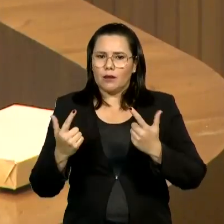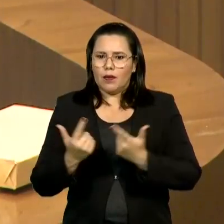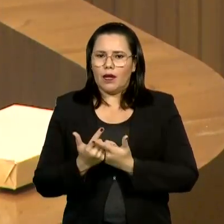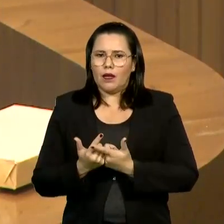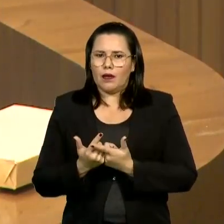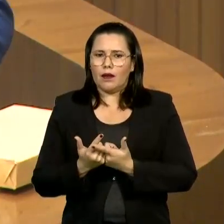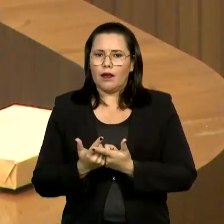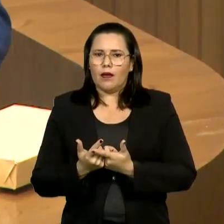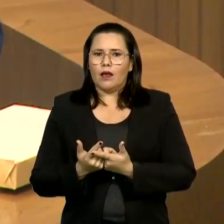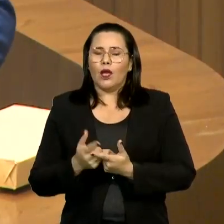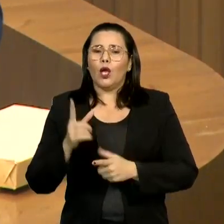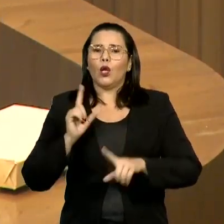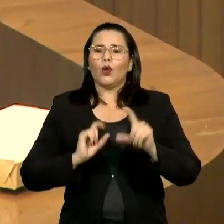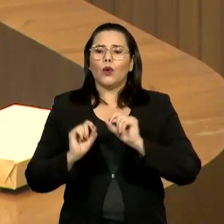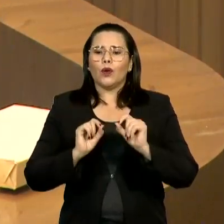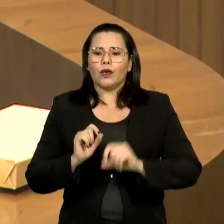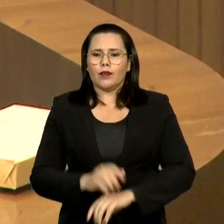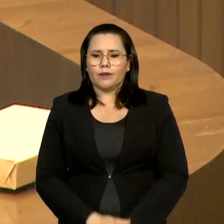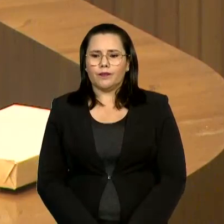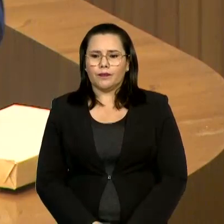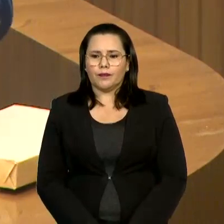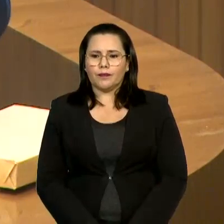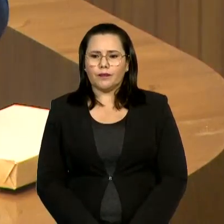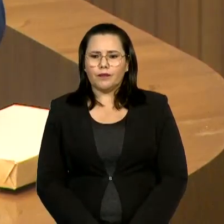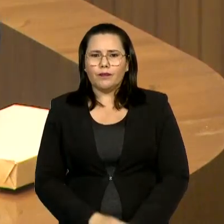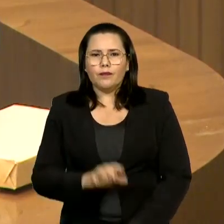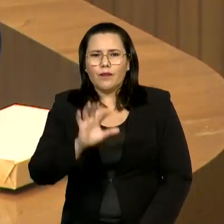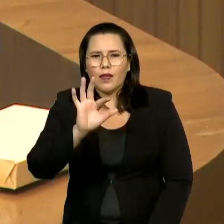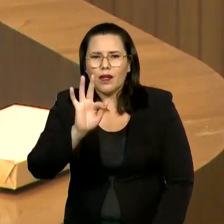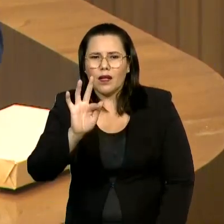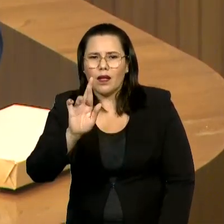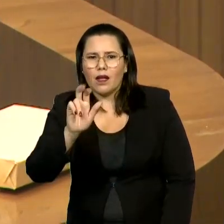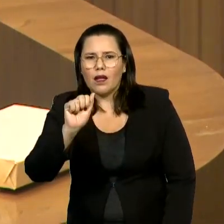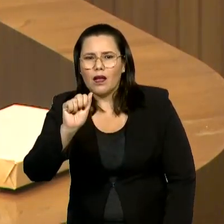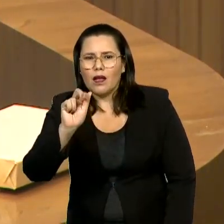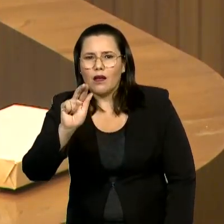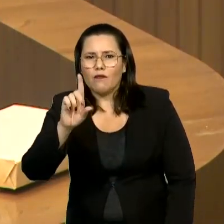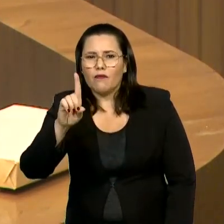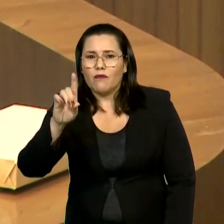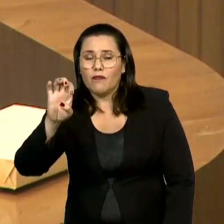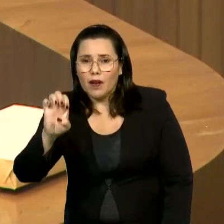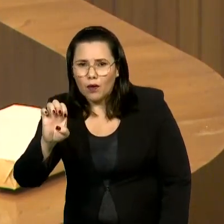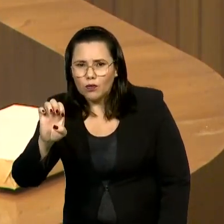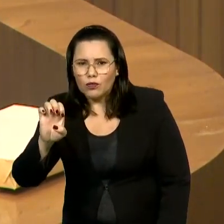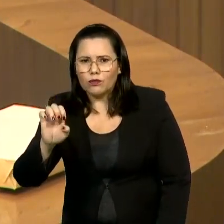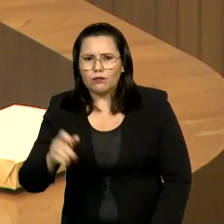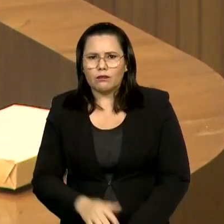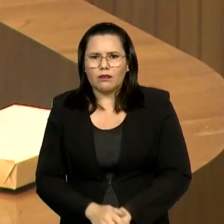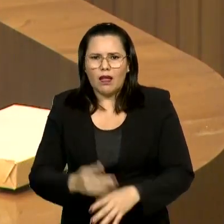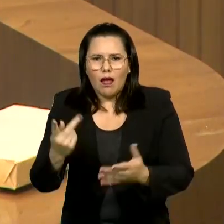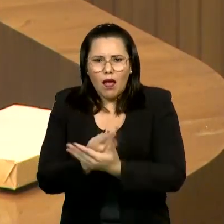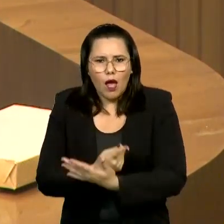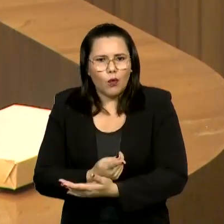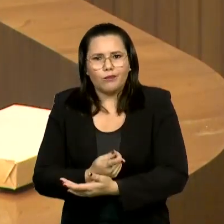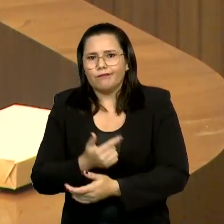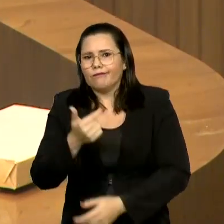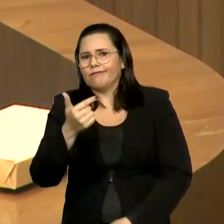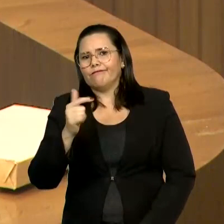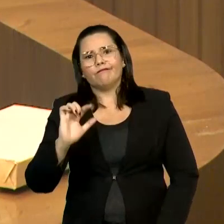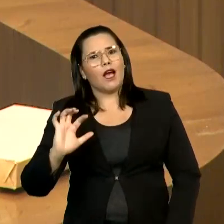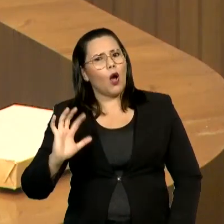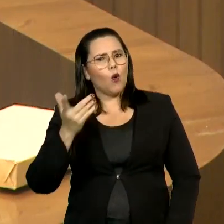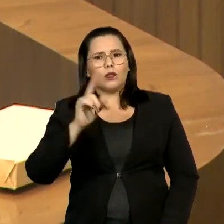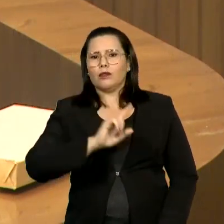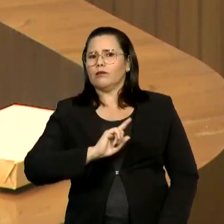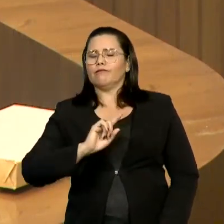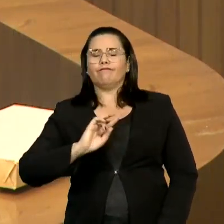de dados, não houve fraude. Solicitamos também a investigação da Secretaria de Transparência do